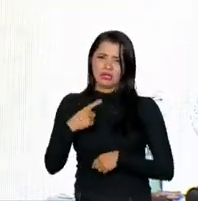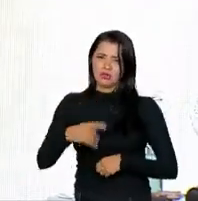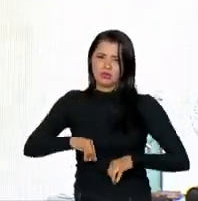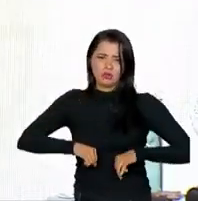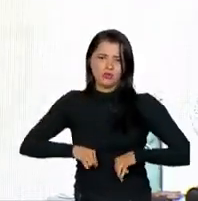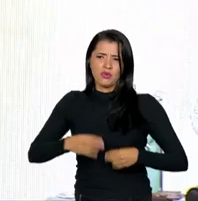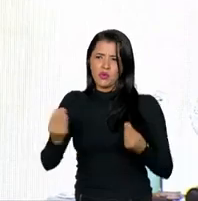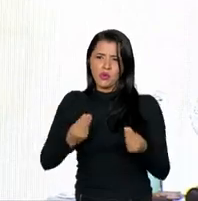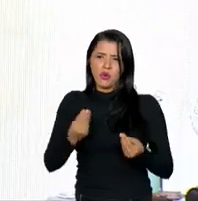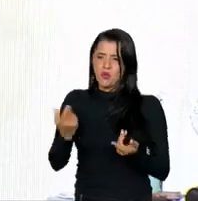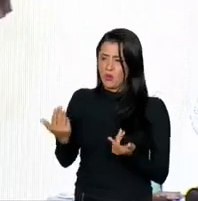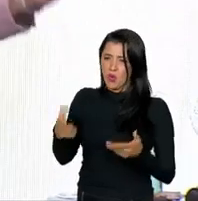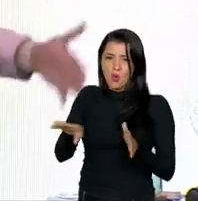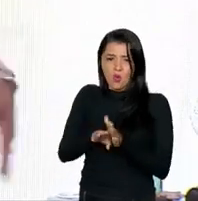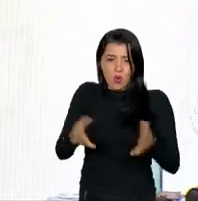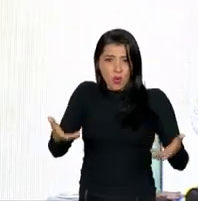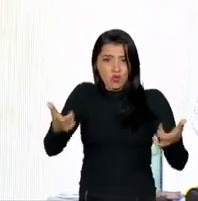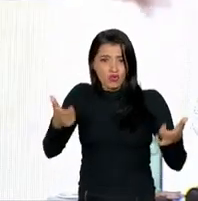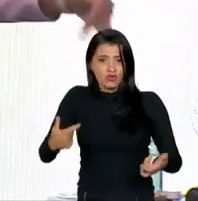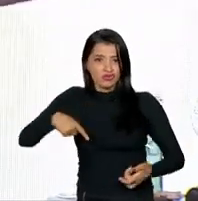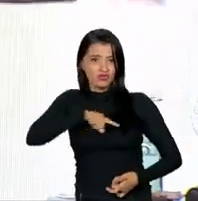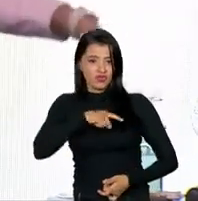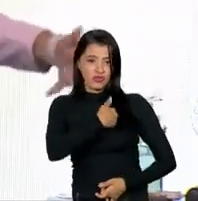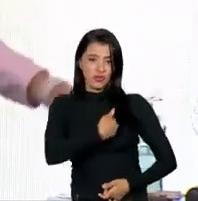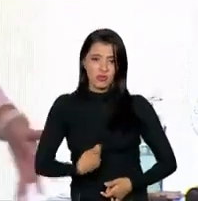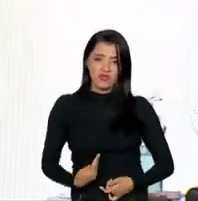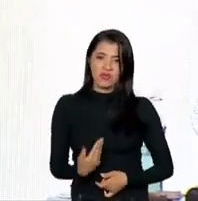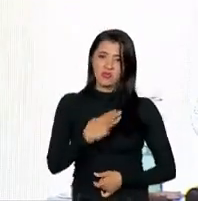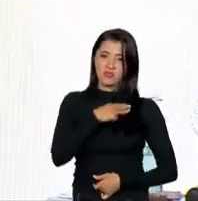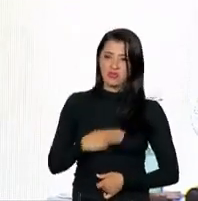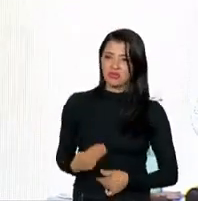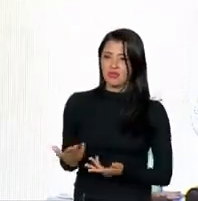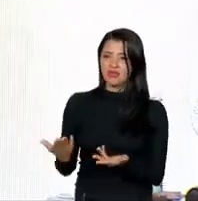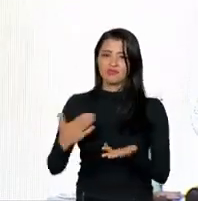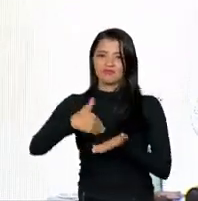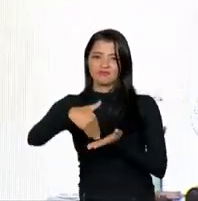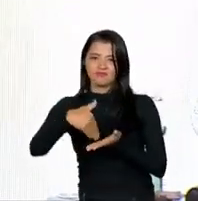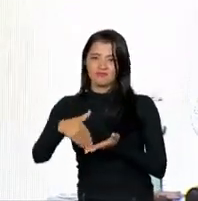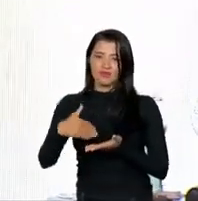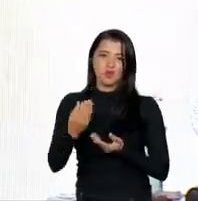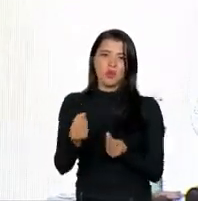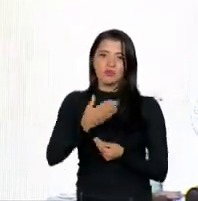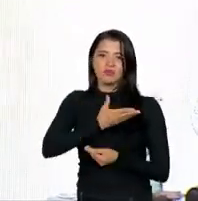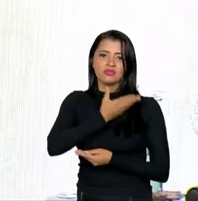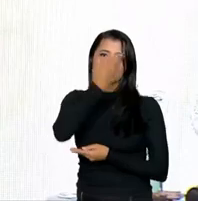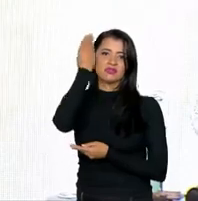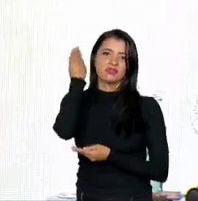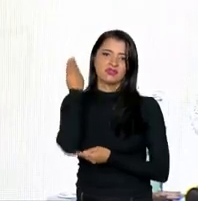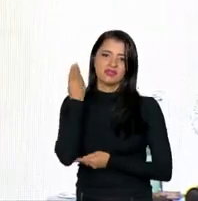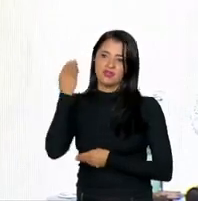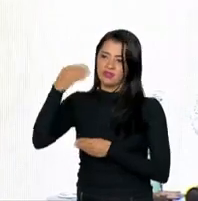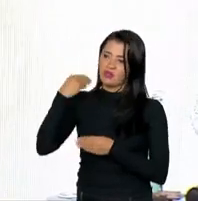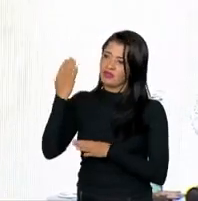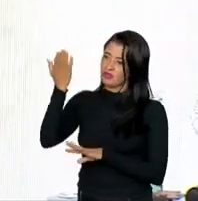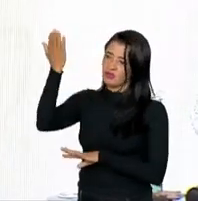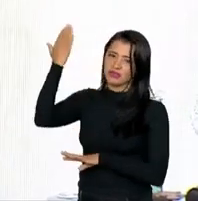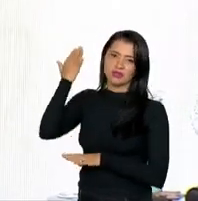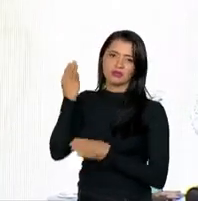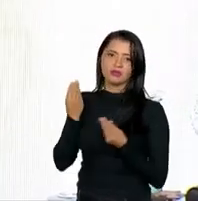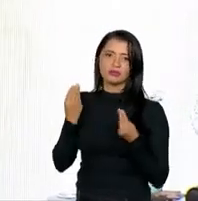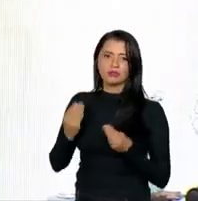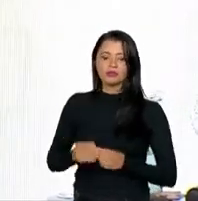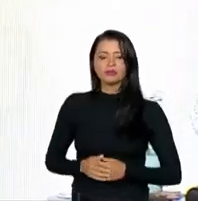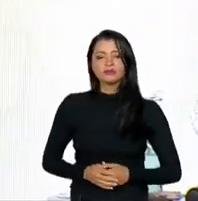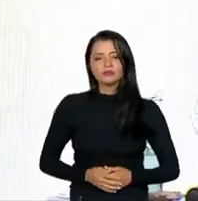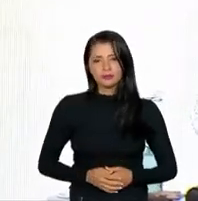chegar no lugar que a gente está hoje, enquanto governo, governador, ministro, enfim, secretário, e esquecer o que passou.